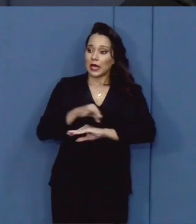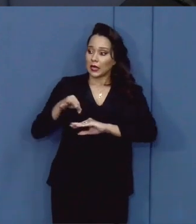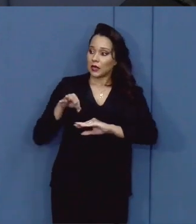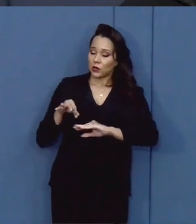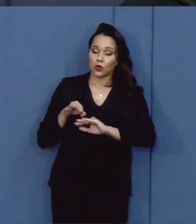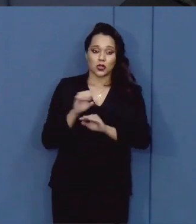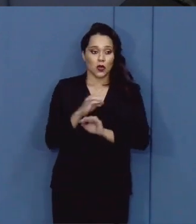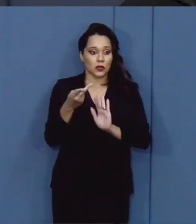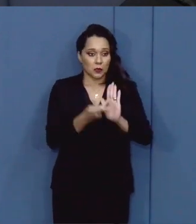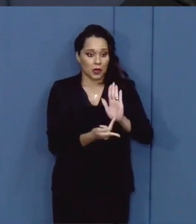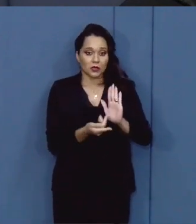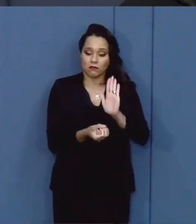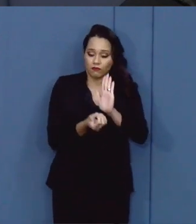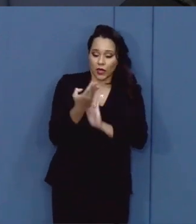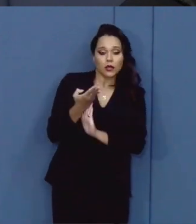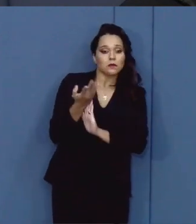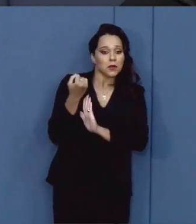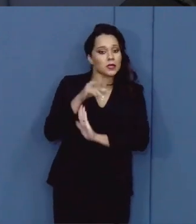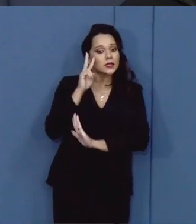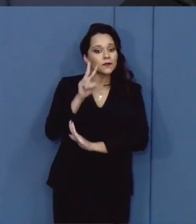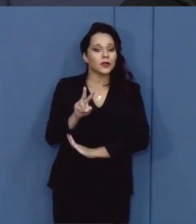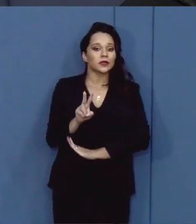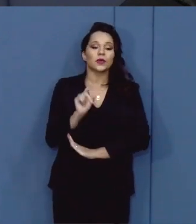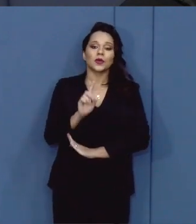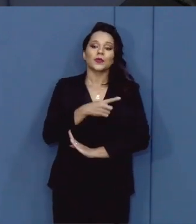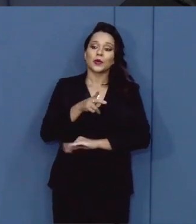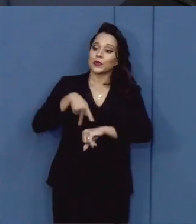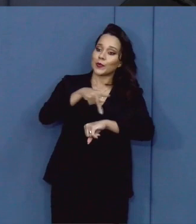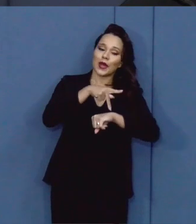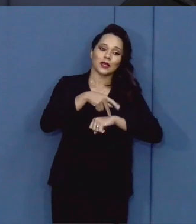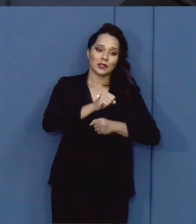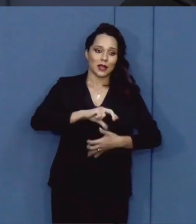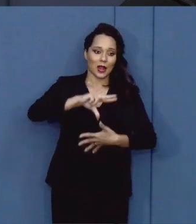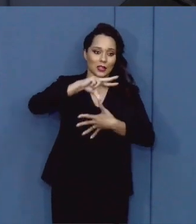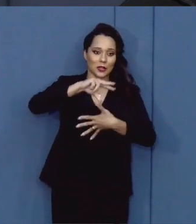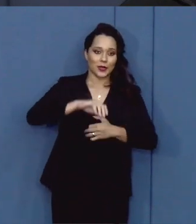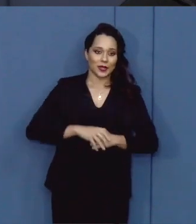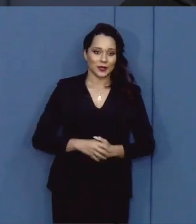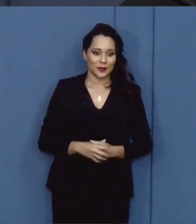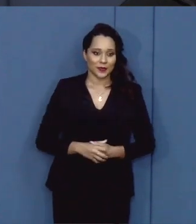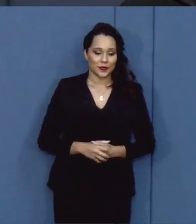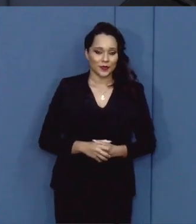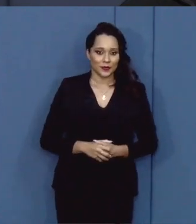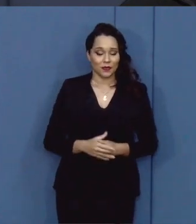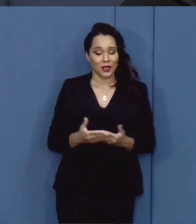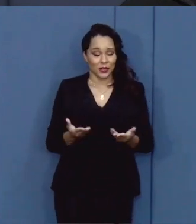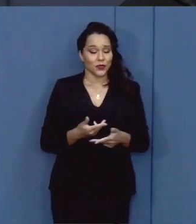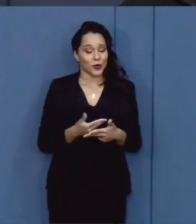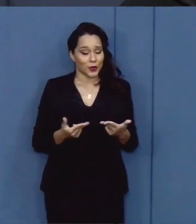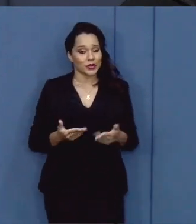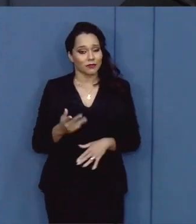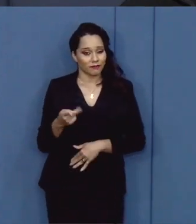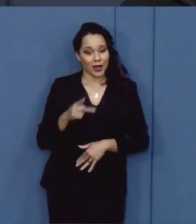surgido devem ser levadas em consideração por nossos países latino-americanos. Isso foi algo que